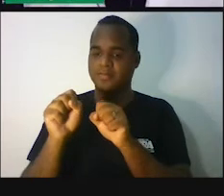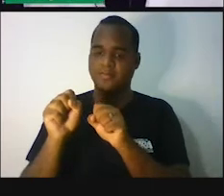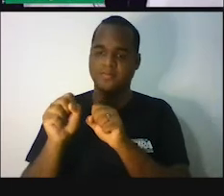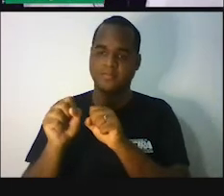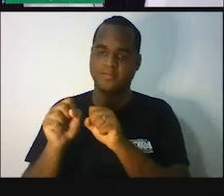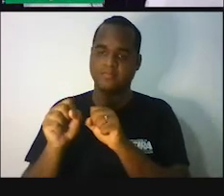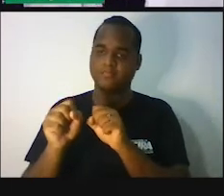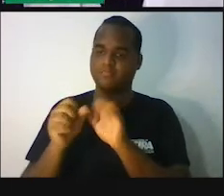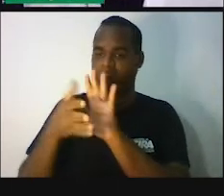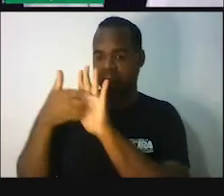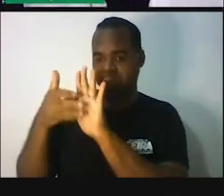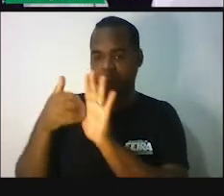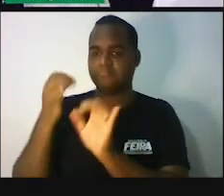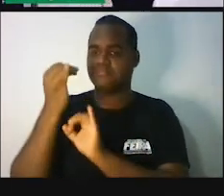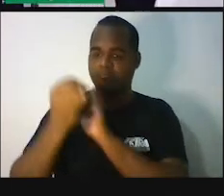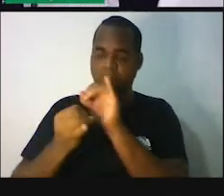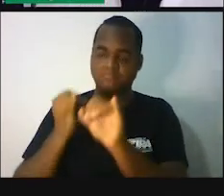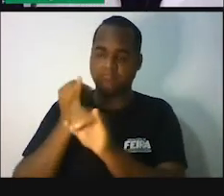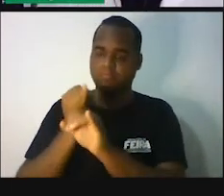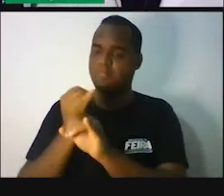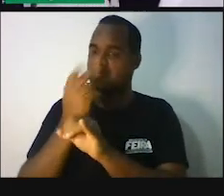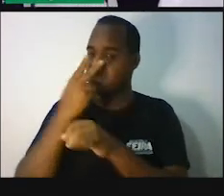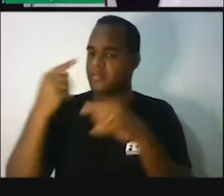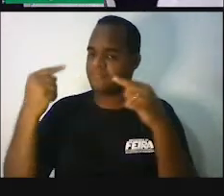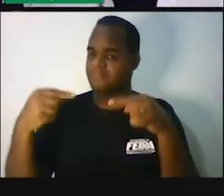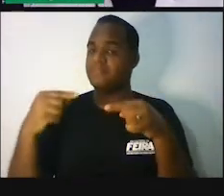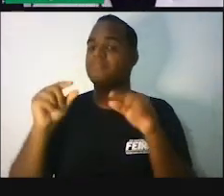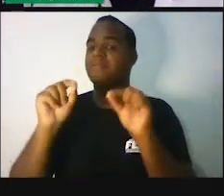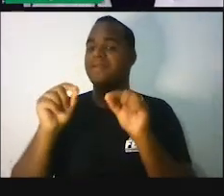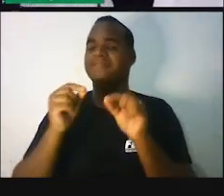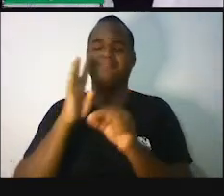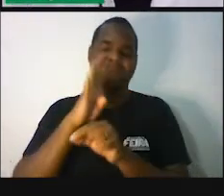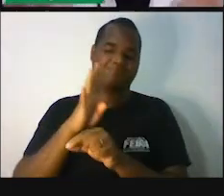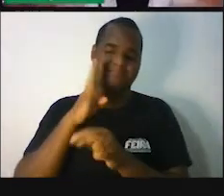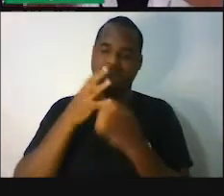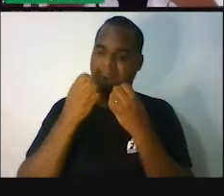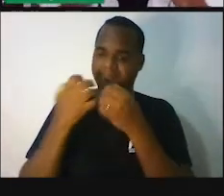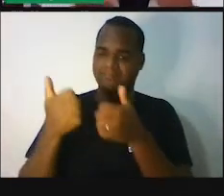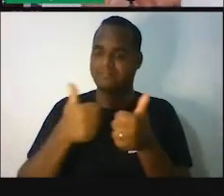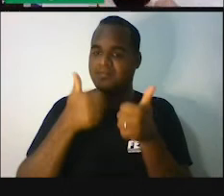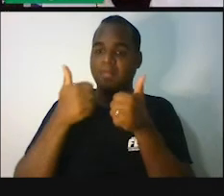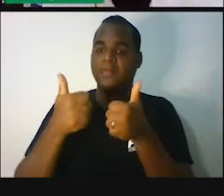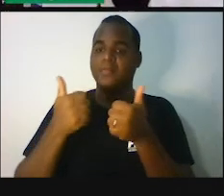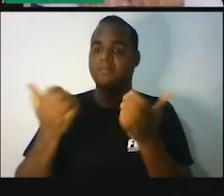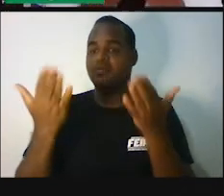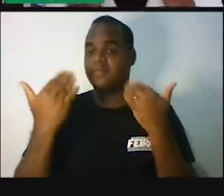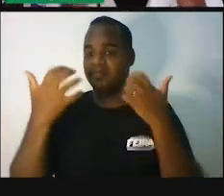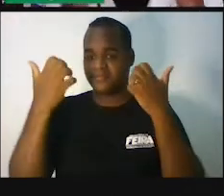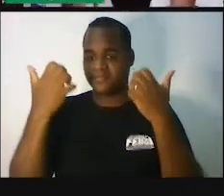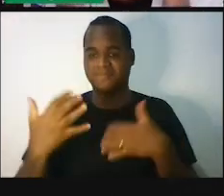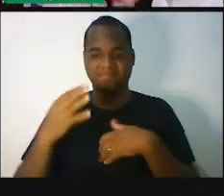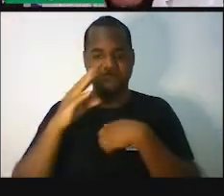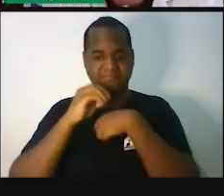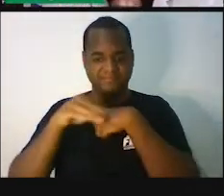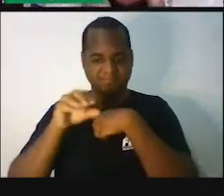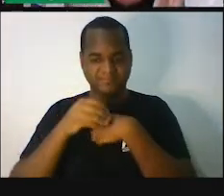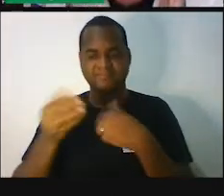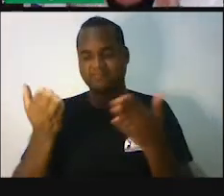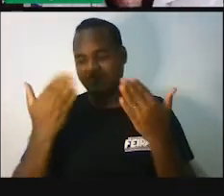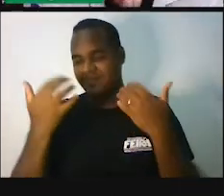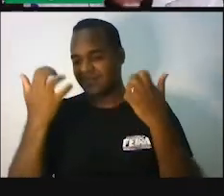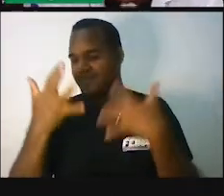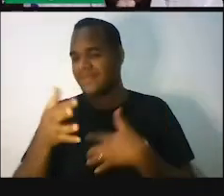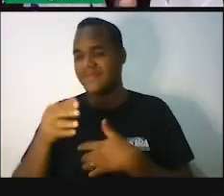fonte aqui na internet. Um desafio muito, muito bacana. Certo? Vem comigo, vem com a gente,